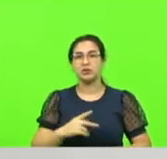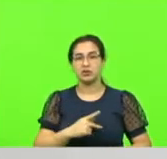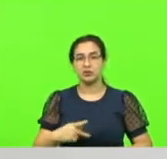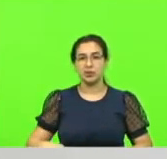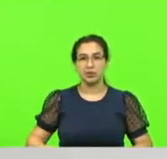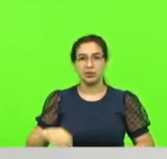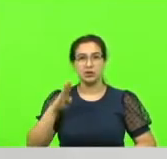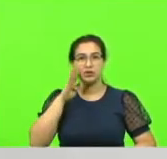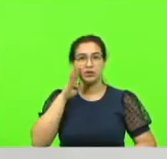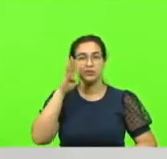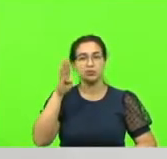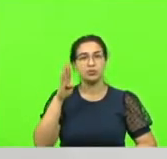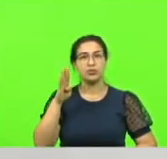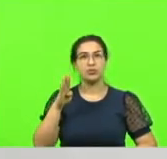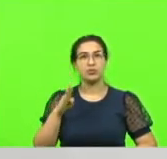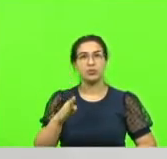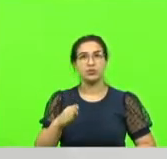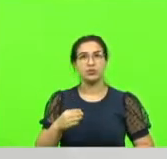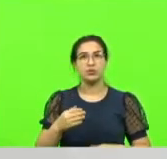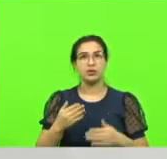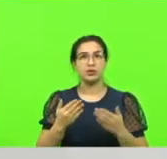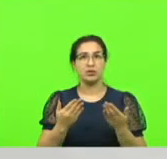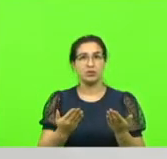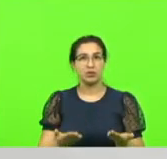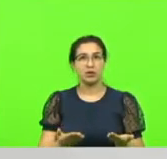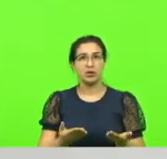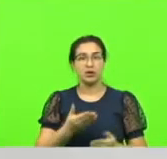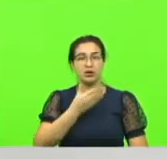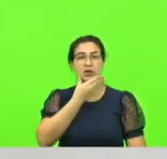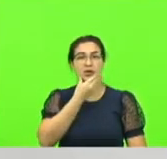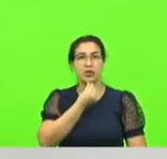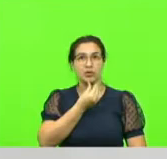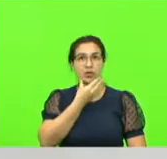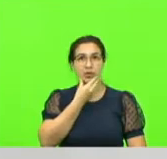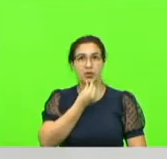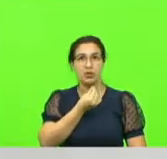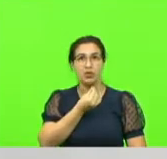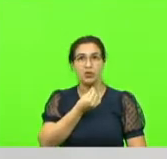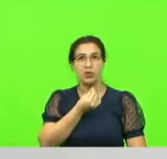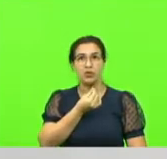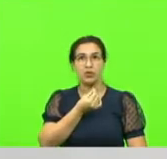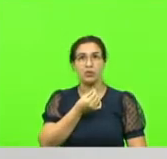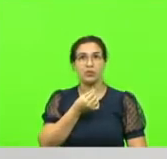República, vir um homem da cidade do Macapá